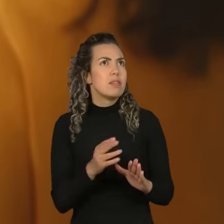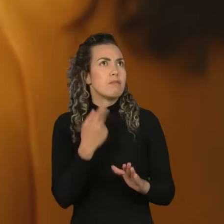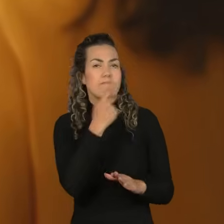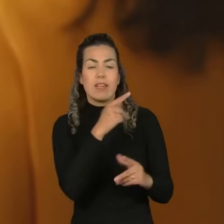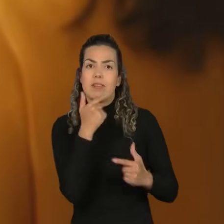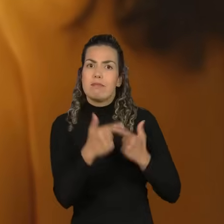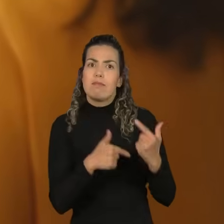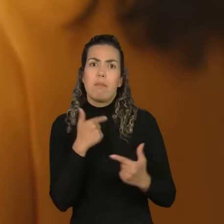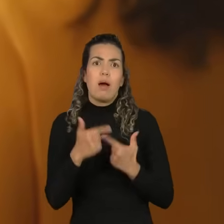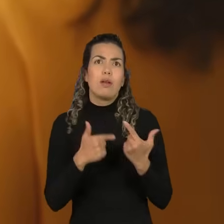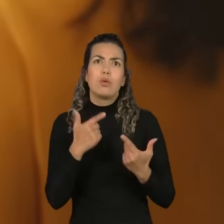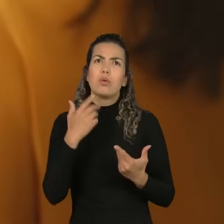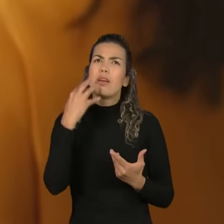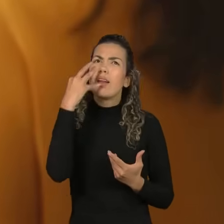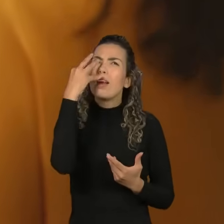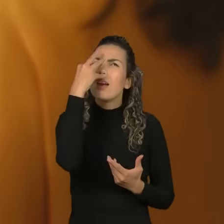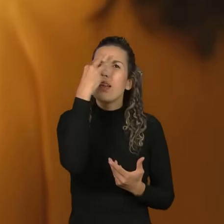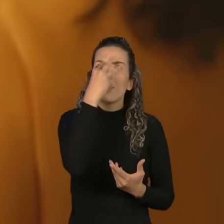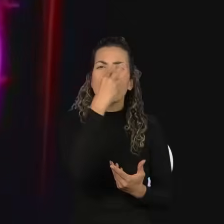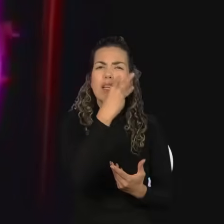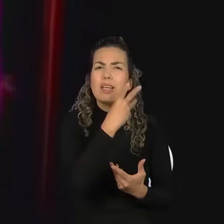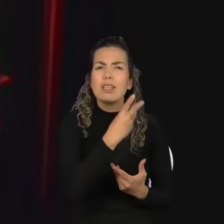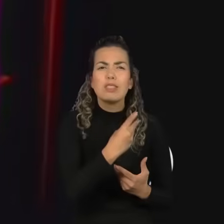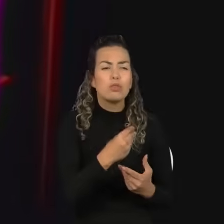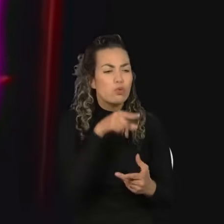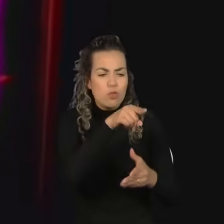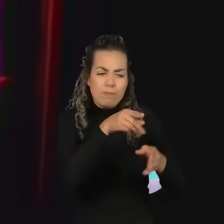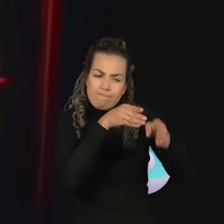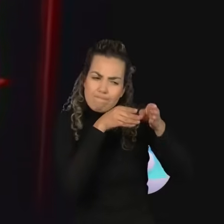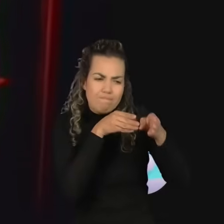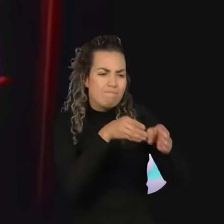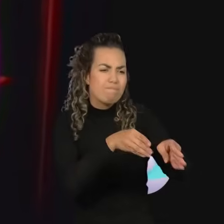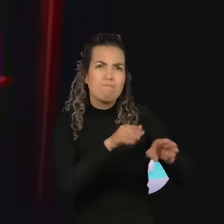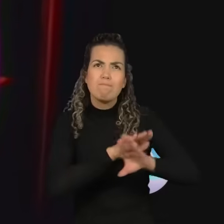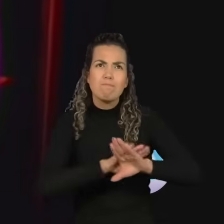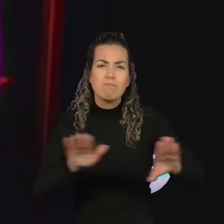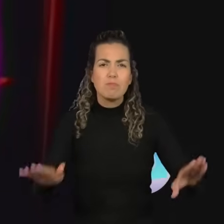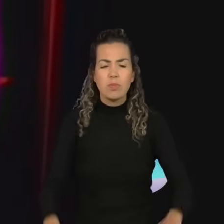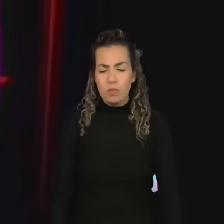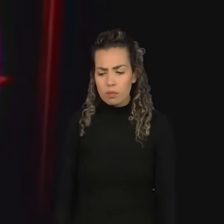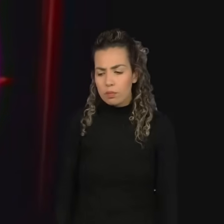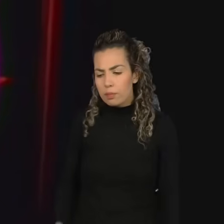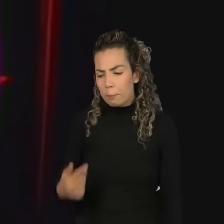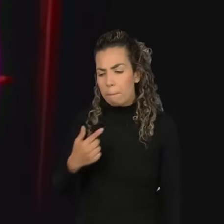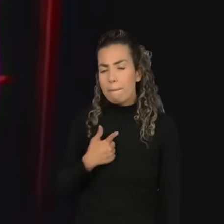fez Codinome Beija-Flor não precisa fazer mais nada, né? Desperdiçando meu mel,